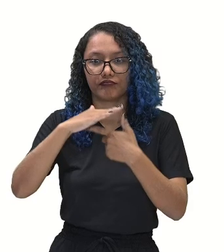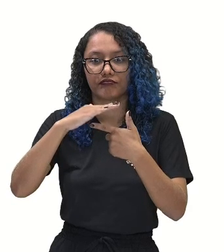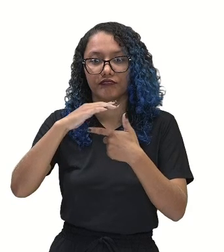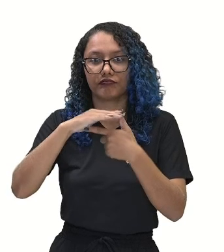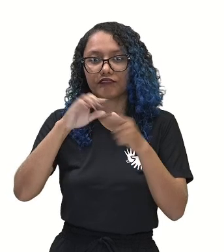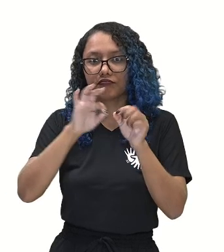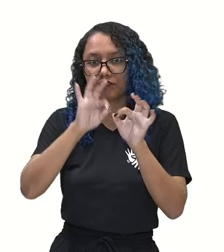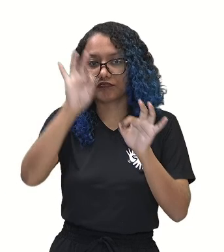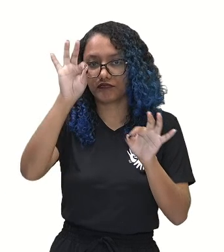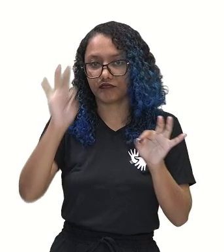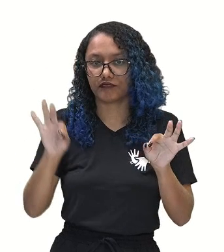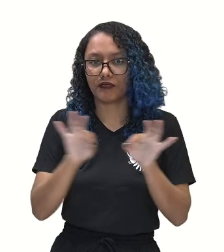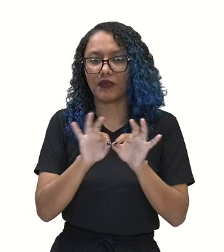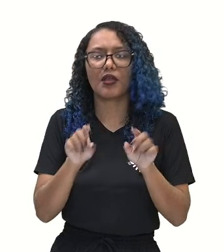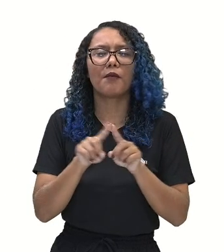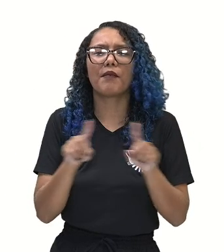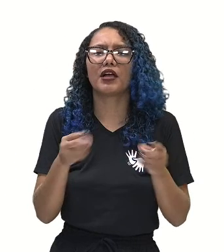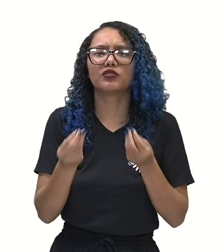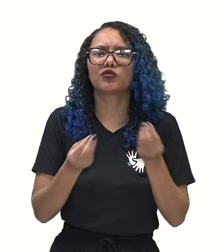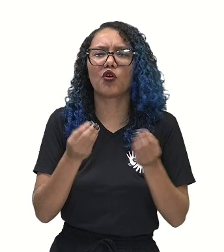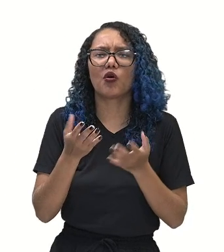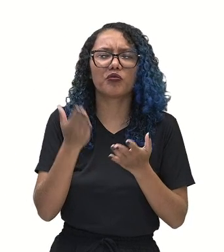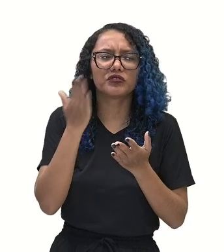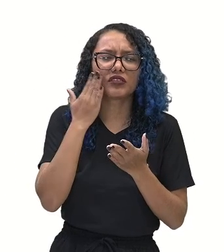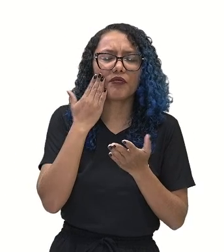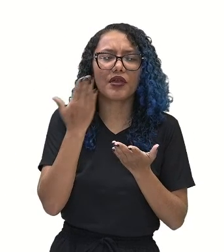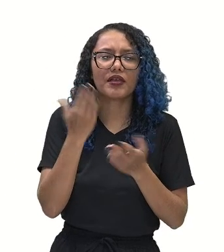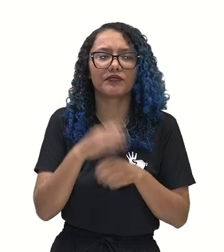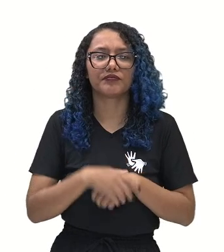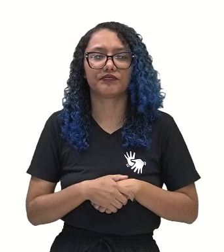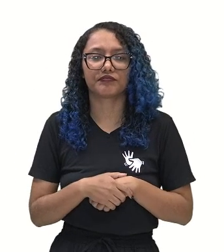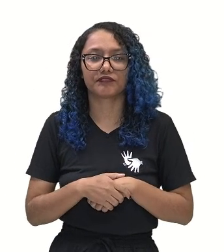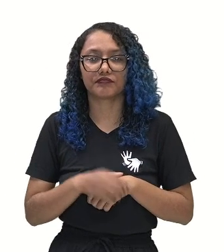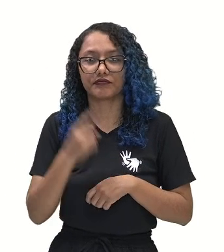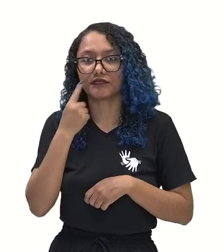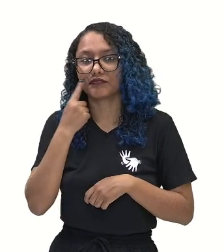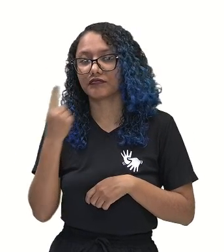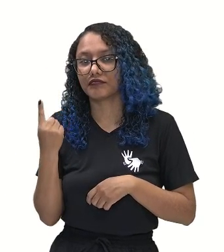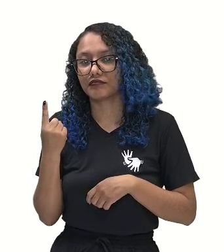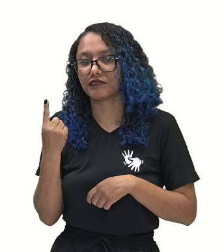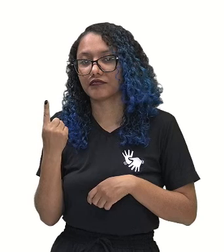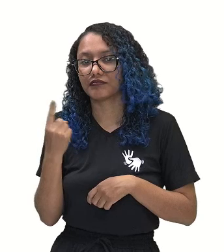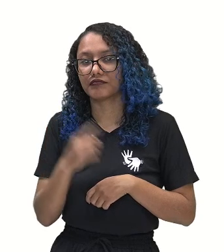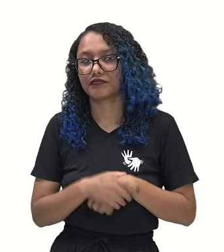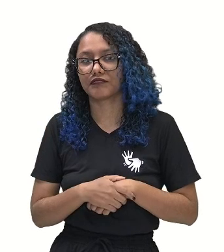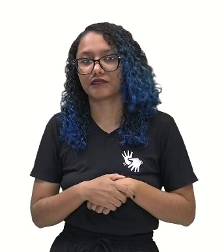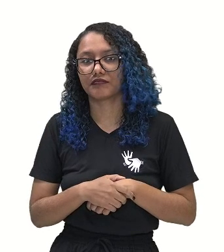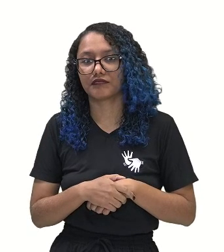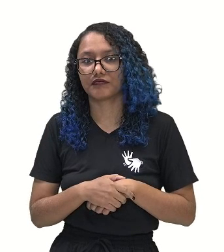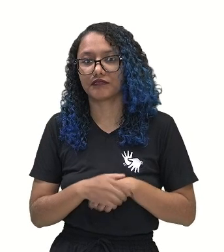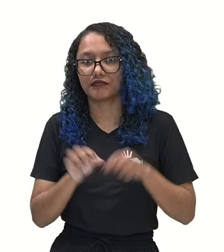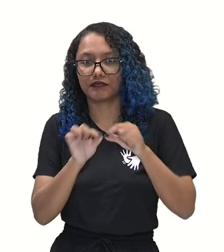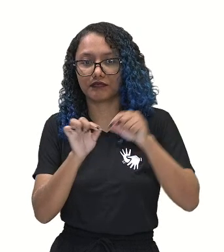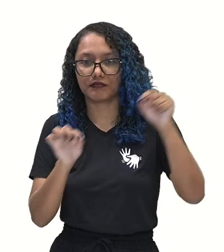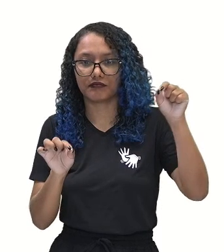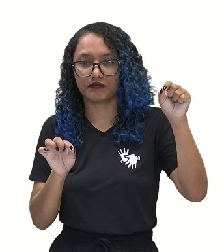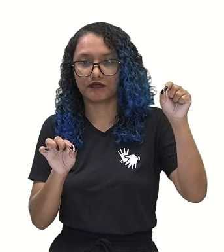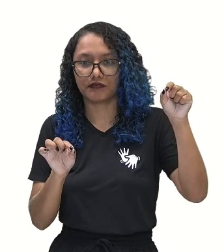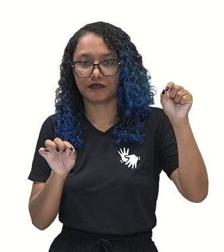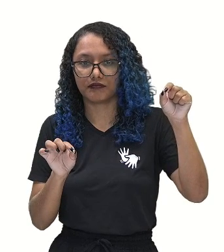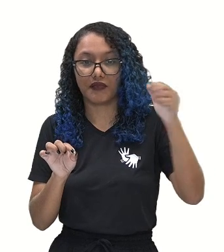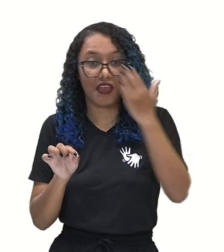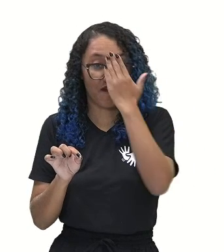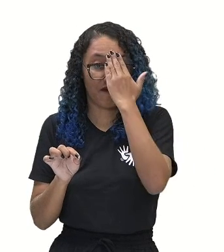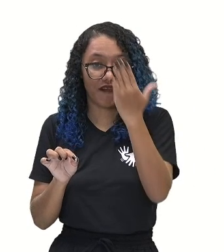reconhecê-la? Simples. A hipotenusa sempre é o lado que está em frente a esse quadradinho, que é